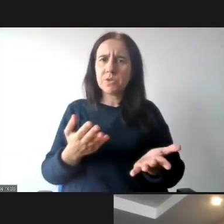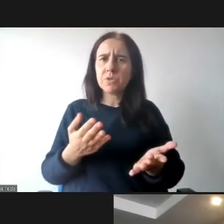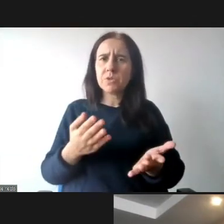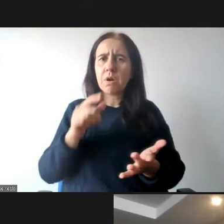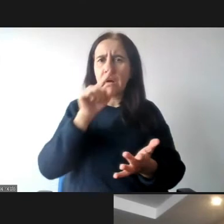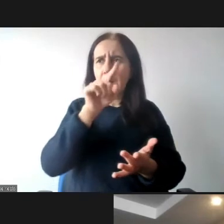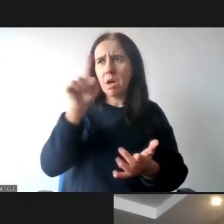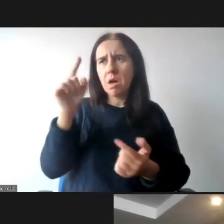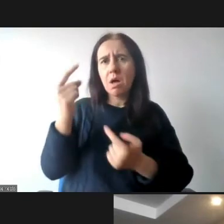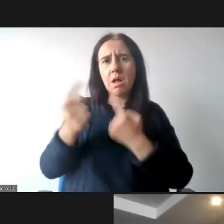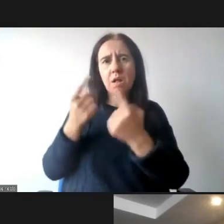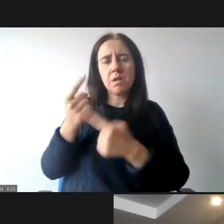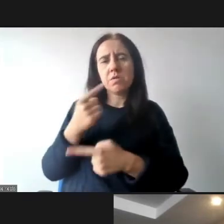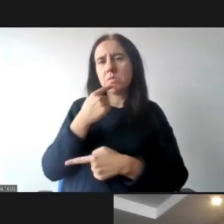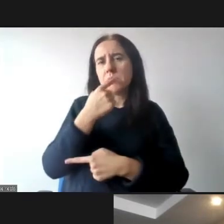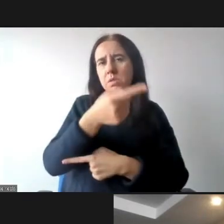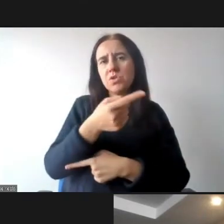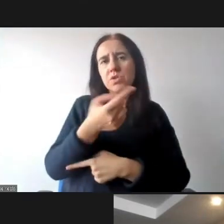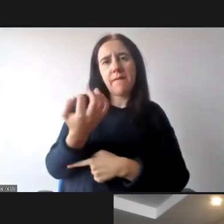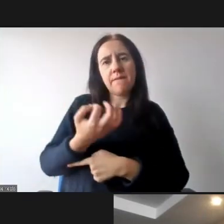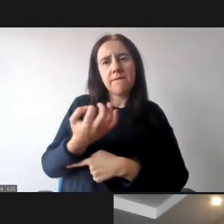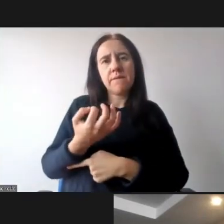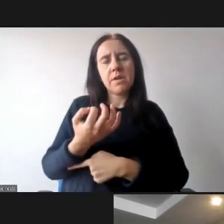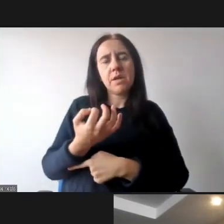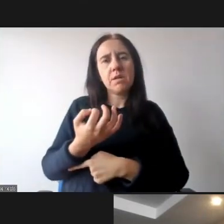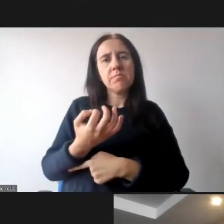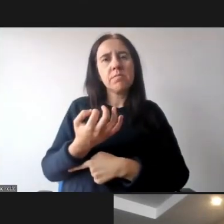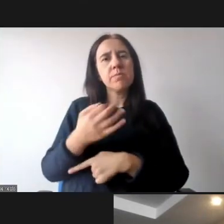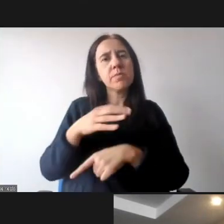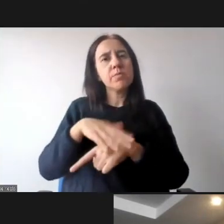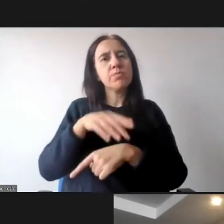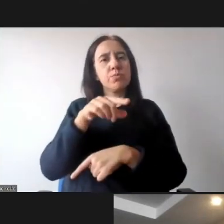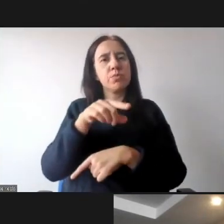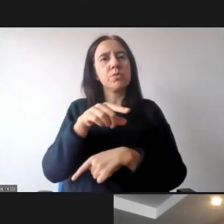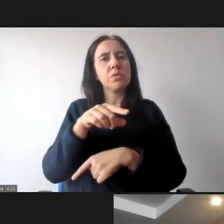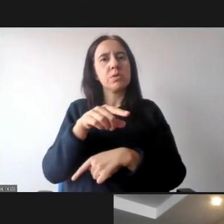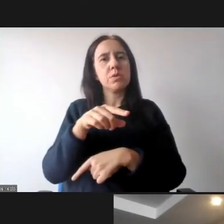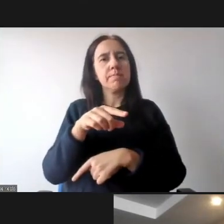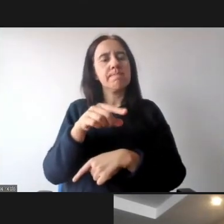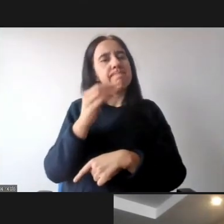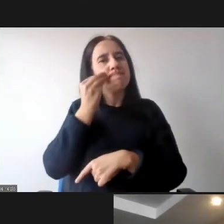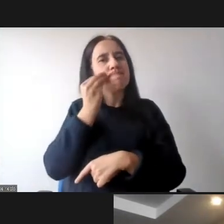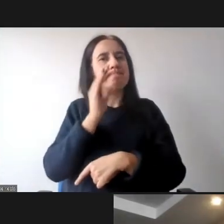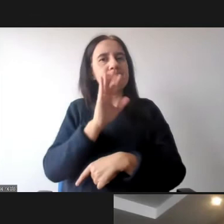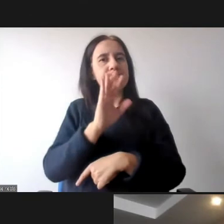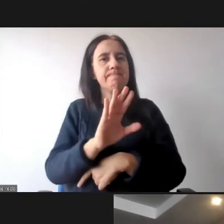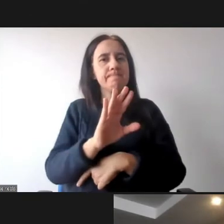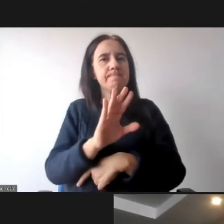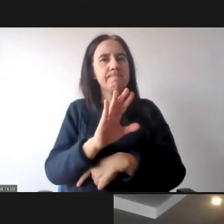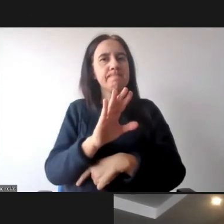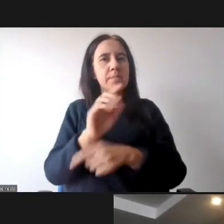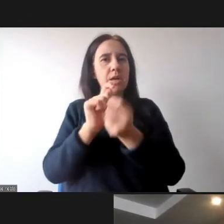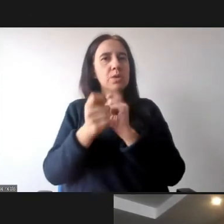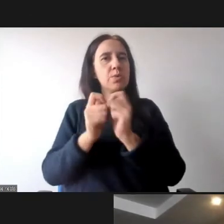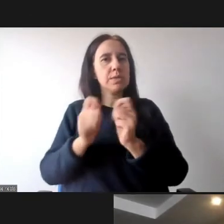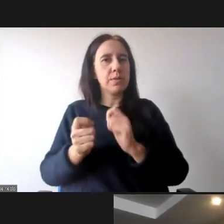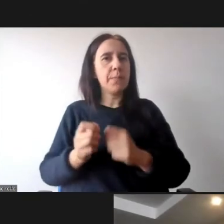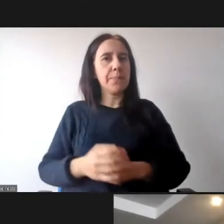pode resultar já de alguma forma da própria dimensão da adequação.